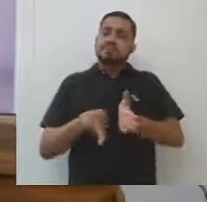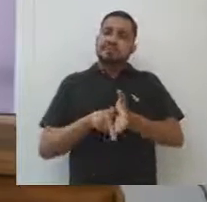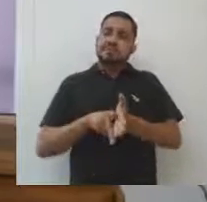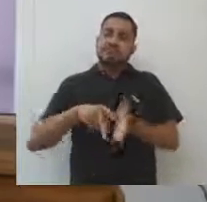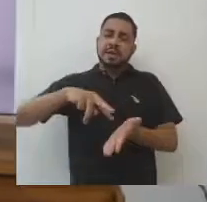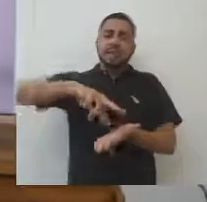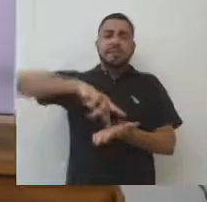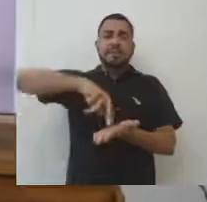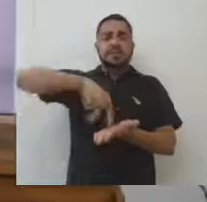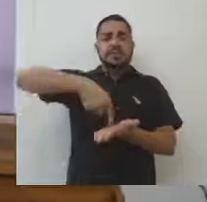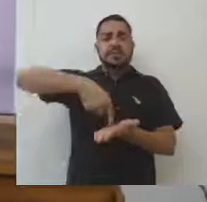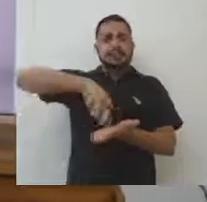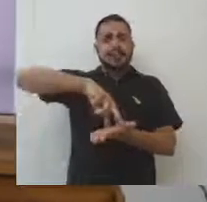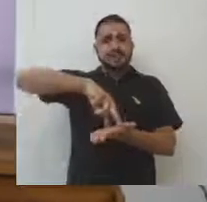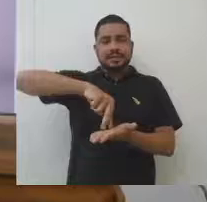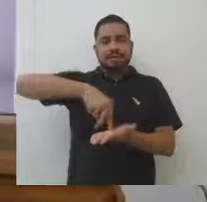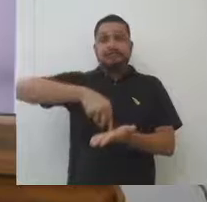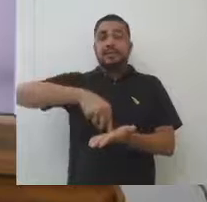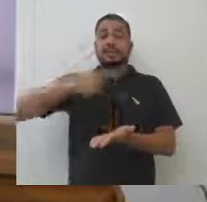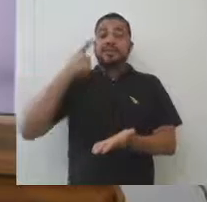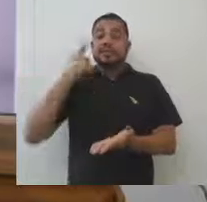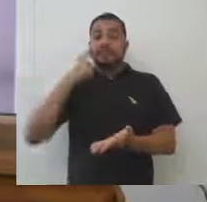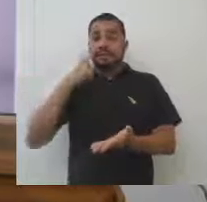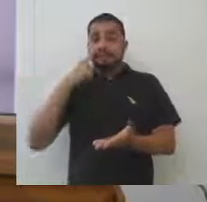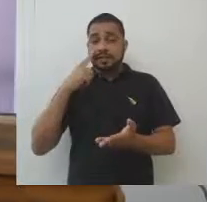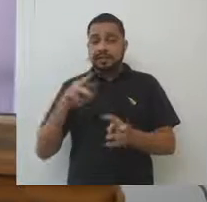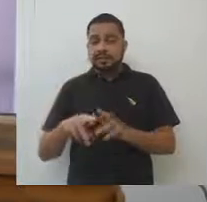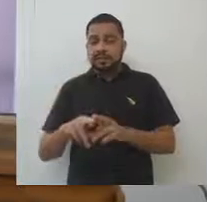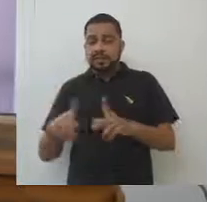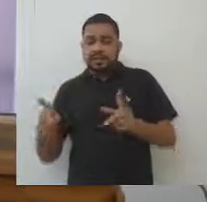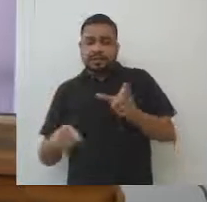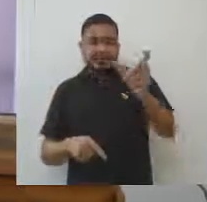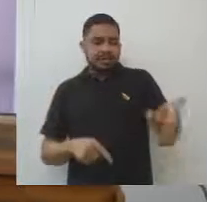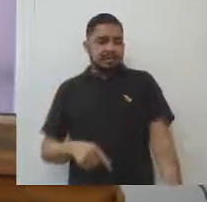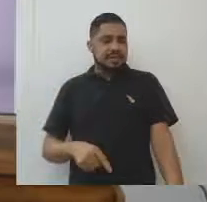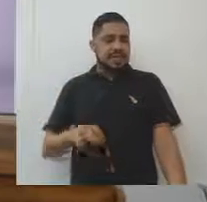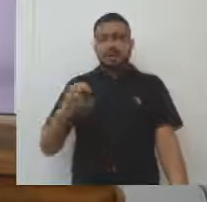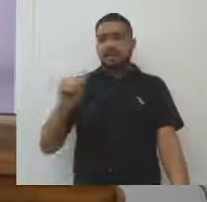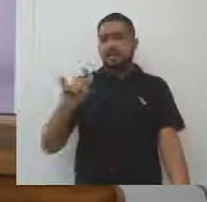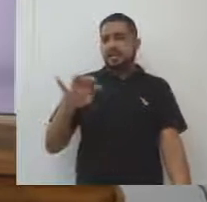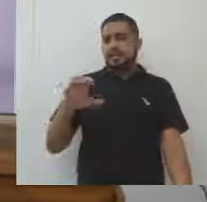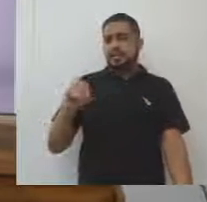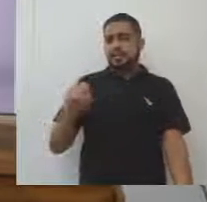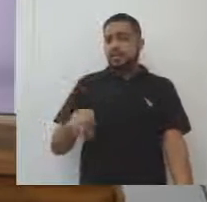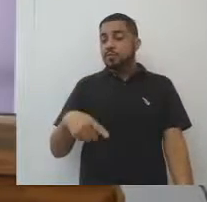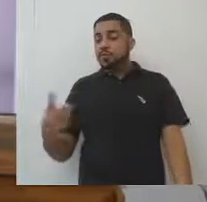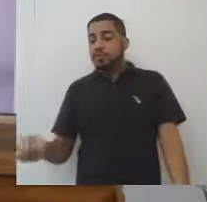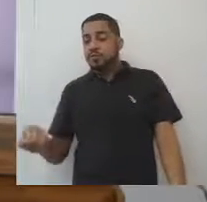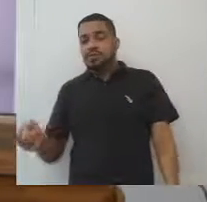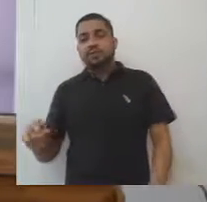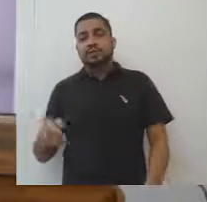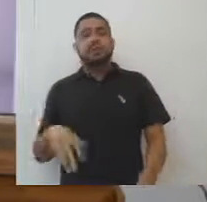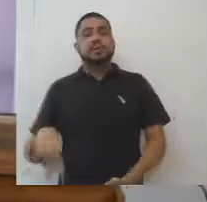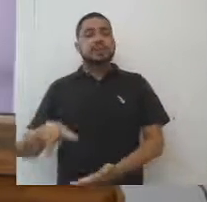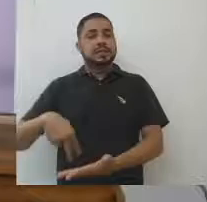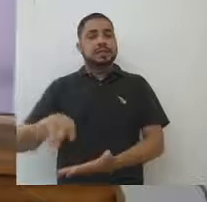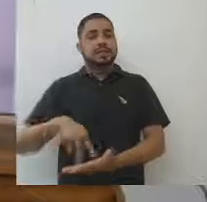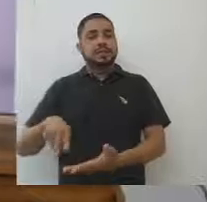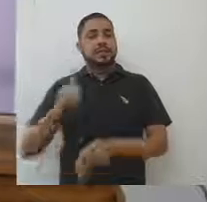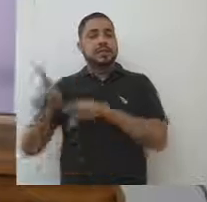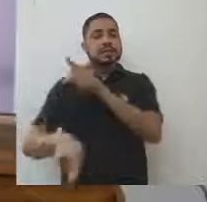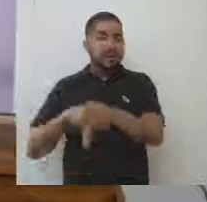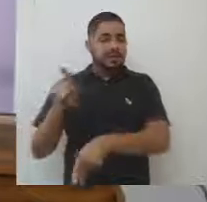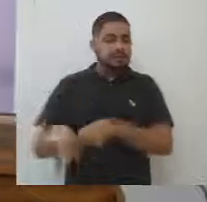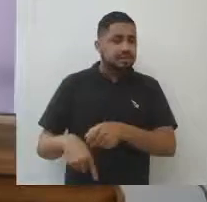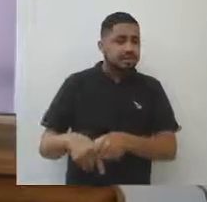bailarina. Vê o contraste entre o clássico e a própria dança popular. E aí a gente